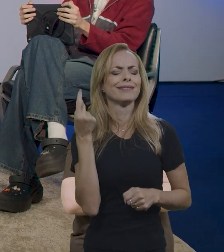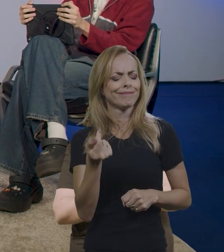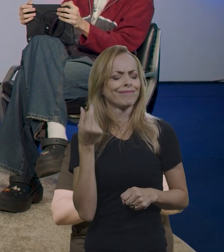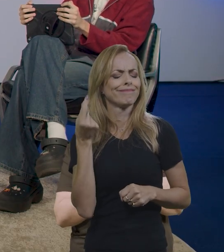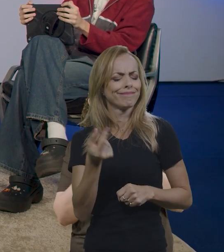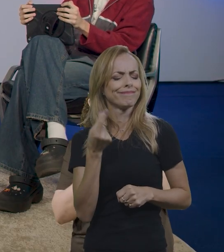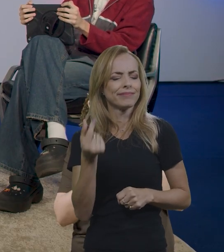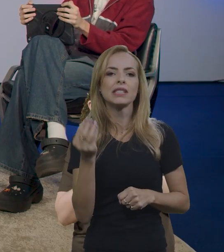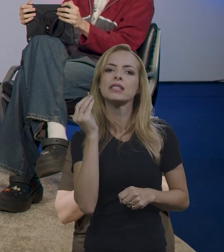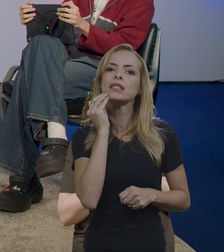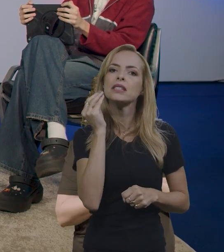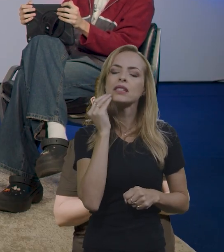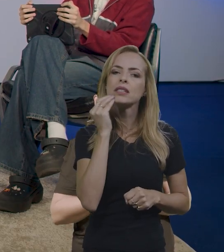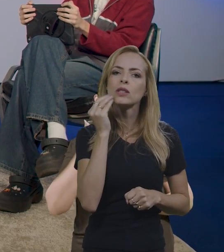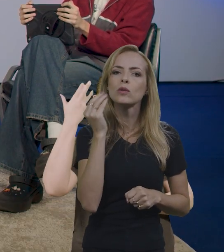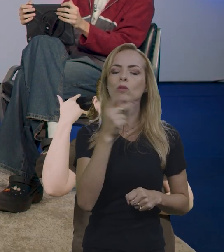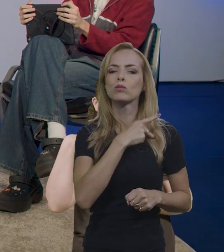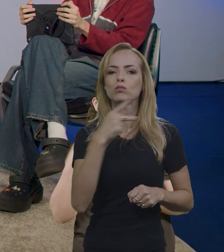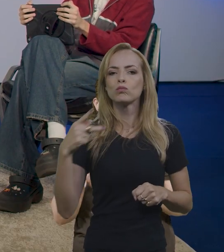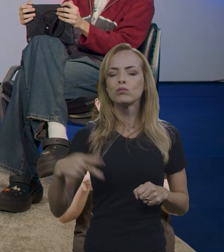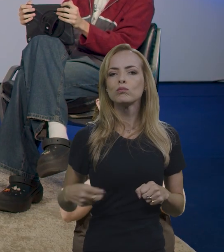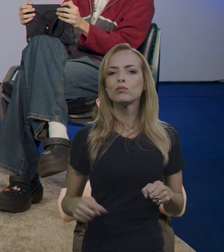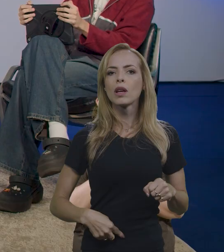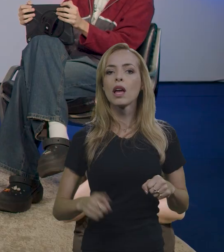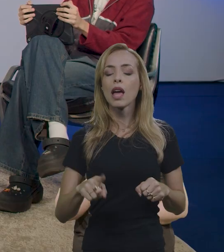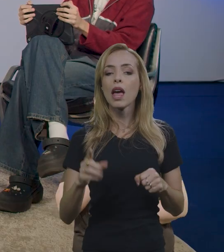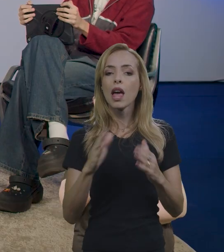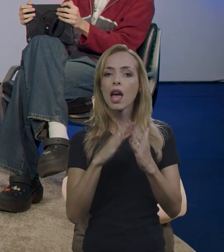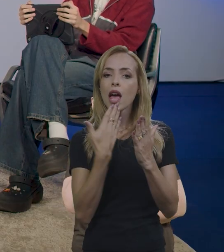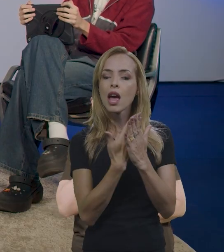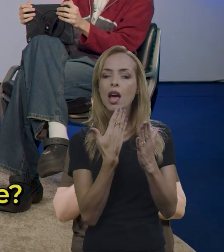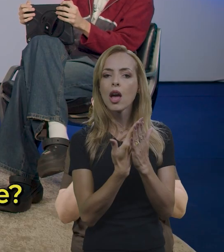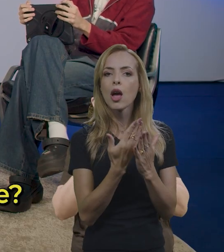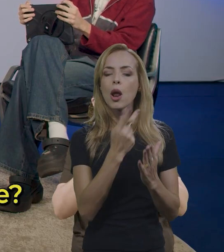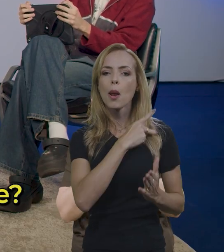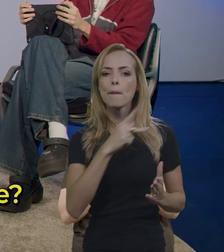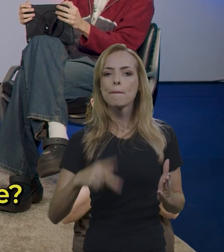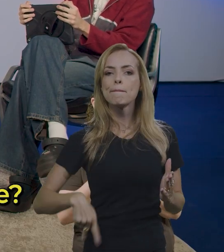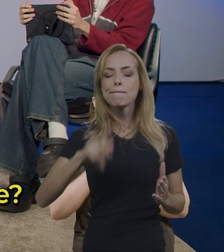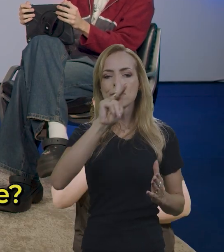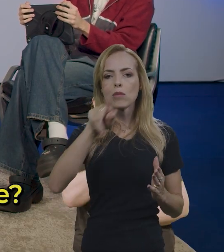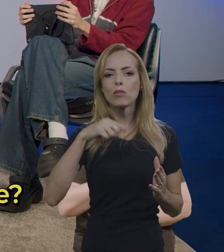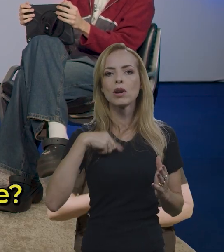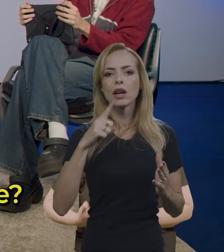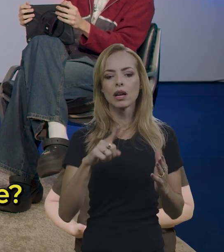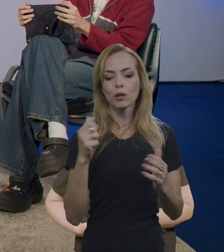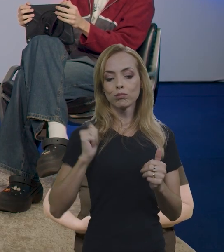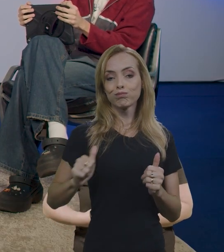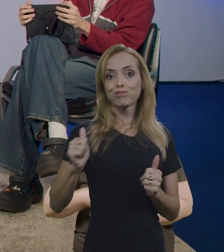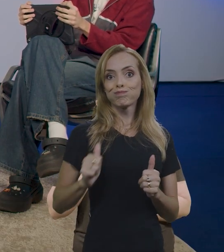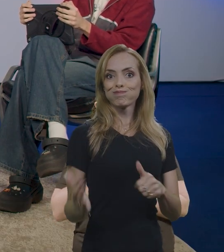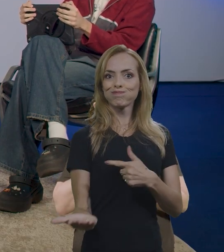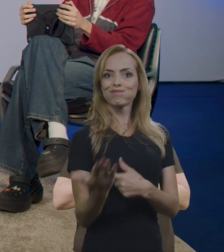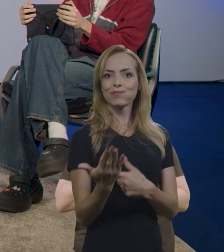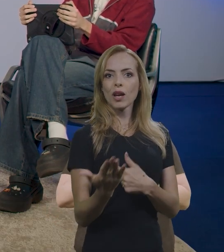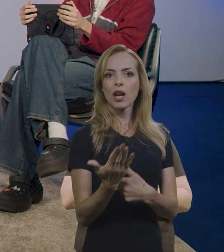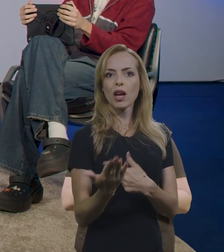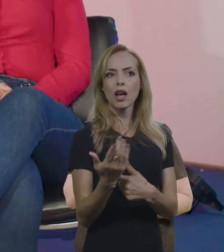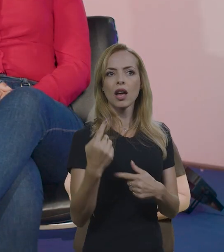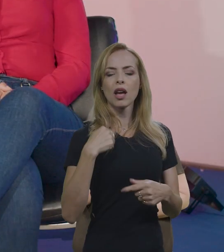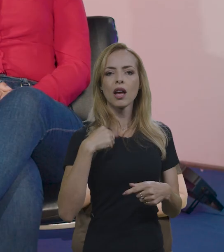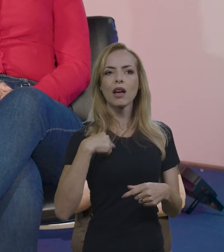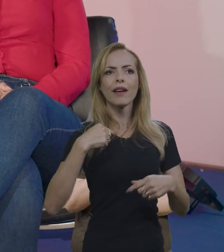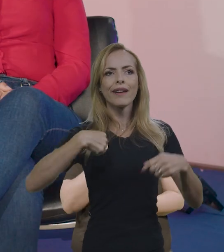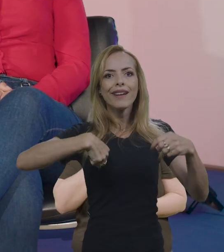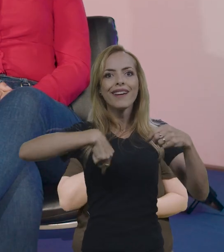medicina. Eu vim da escola pública, então a bolsa, ela proporcionou muitas coisas para mim, sabe? Que nem a gente estava conversando,